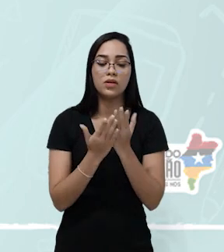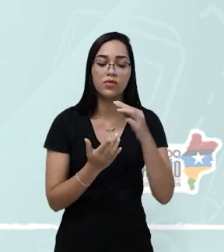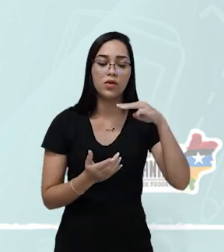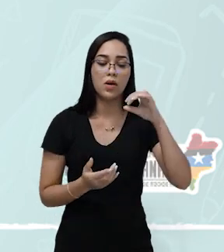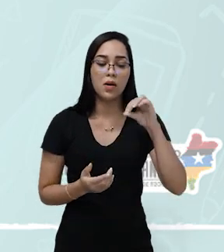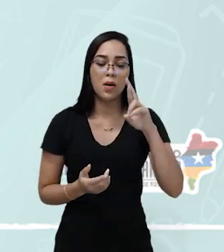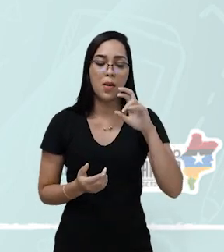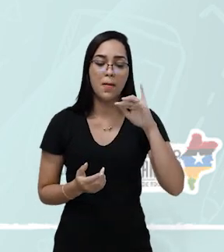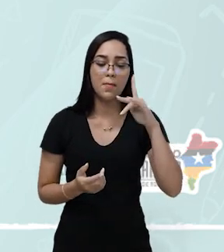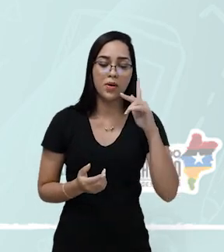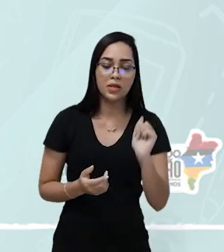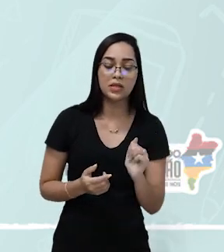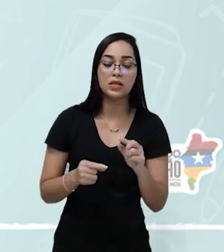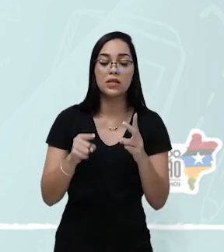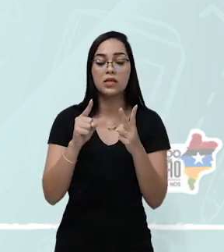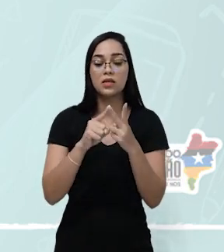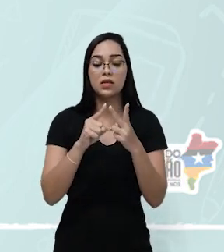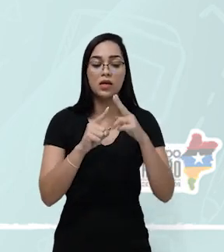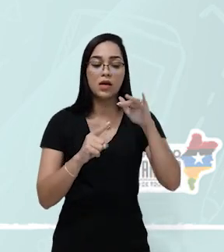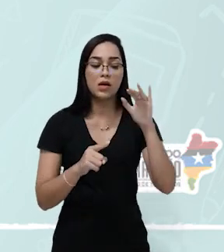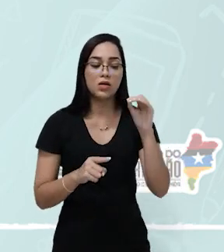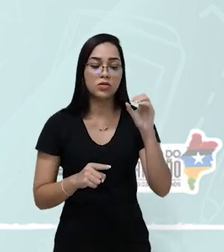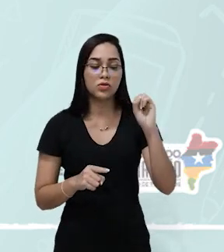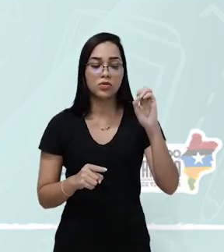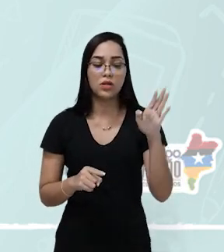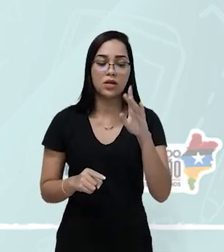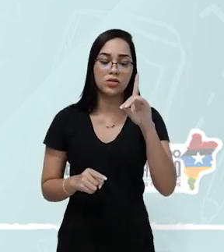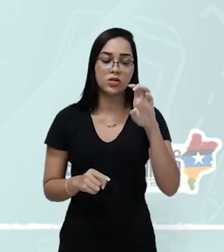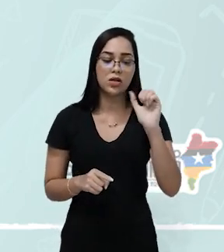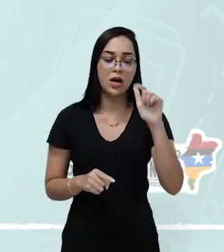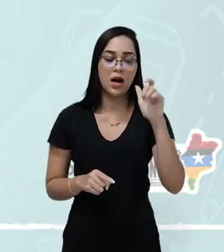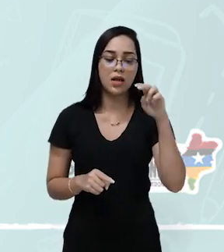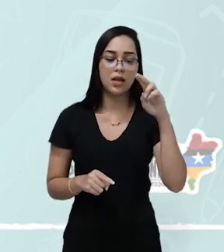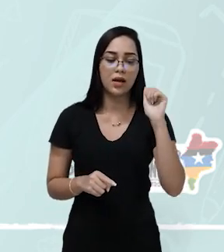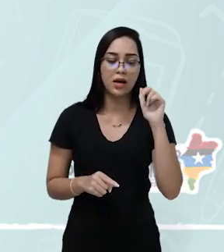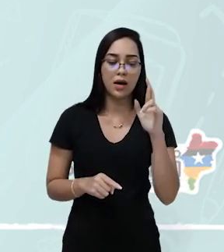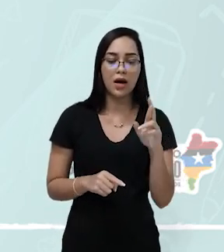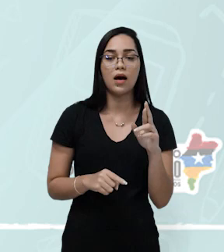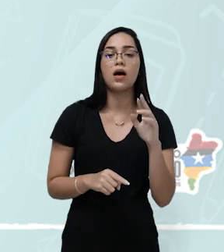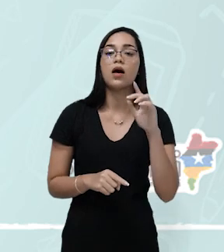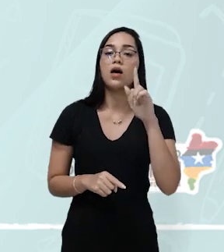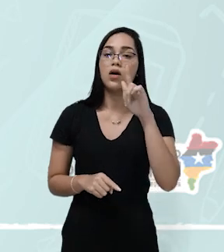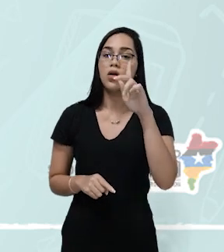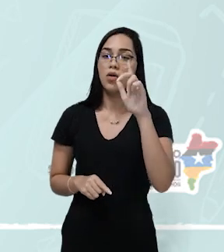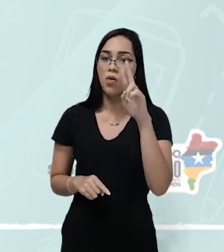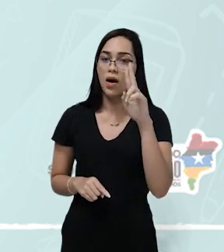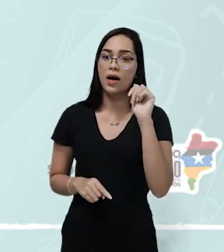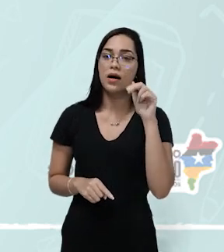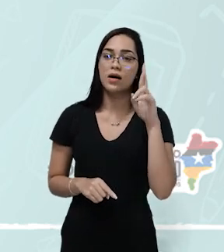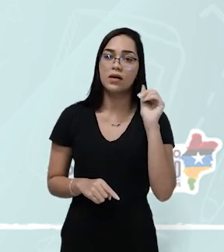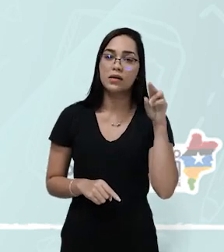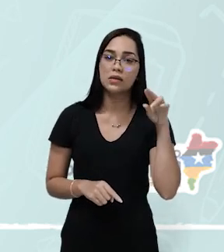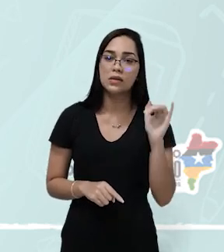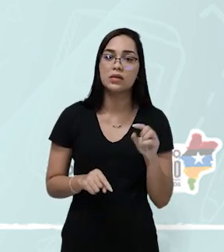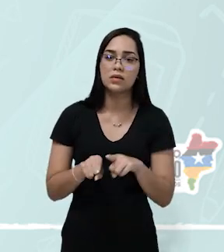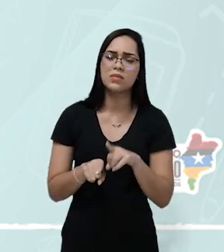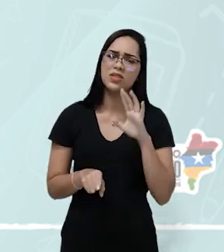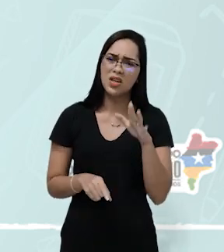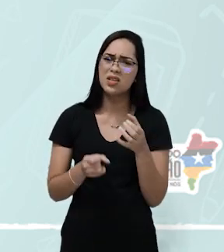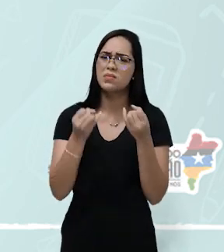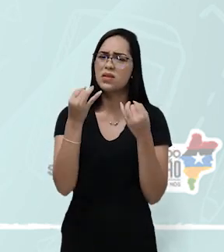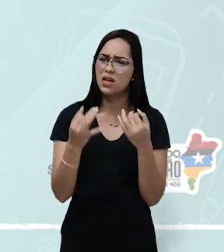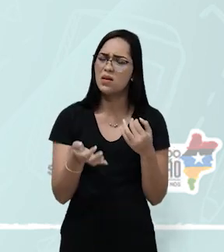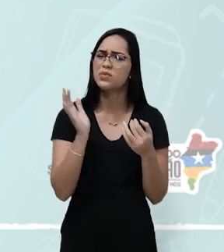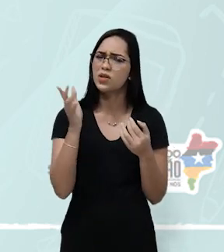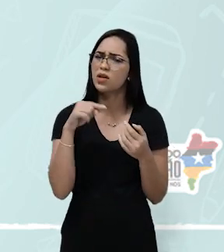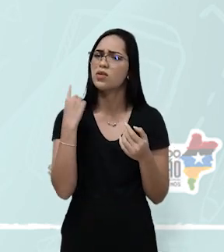Manuel de Macedo, com o livro A Moreninha, e José de Alencar, com o Guarani. Nós já falamos desses autores